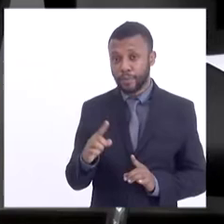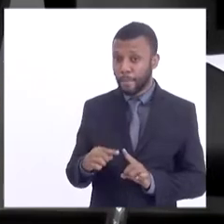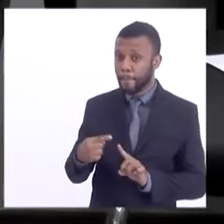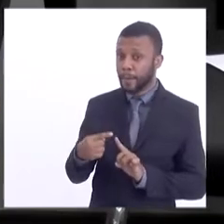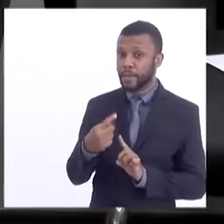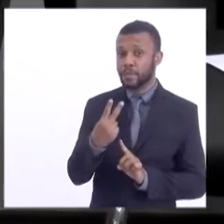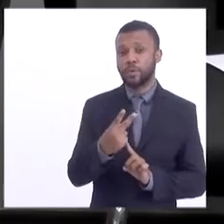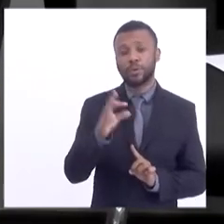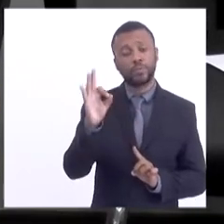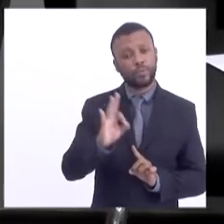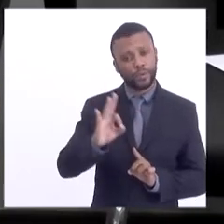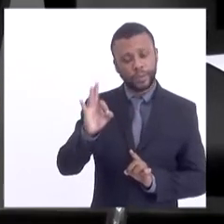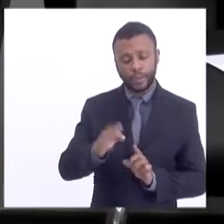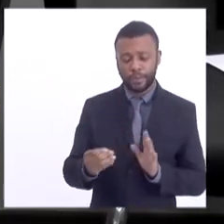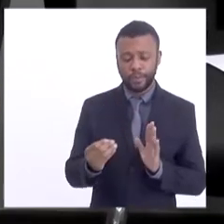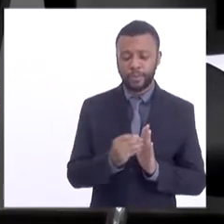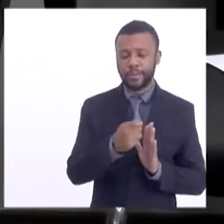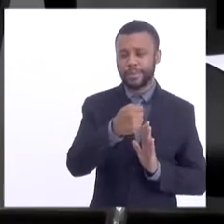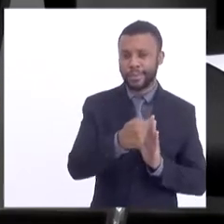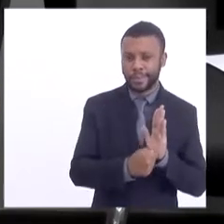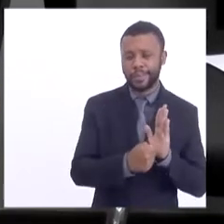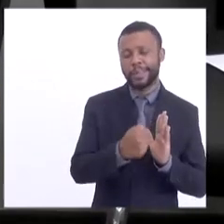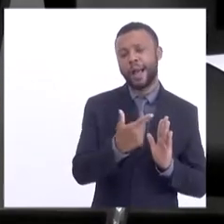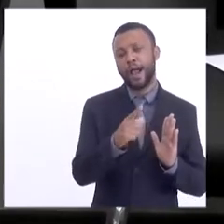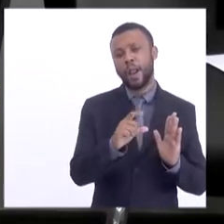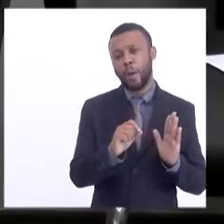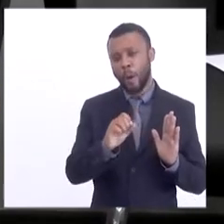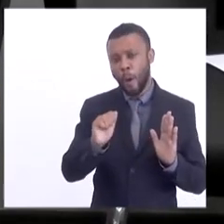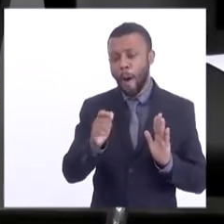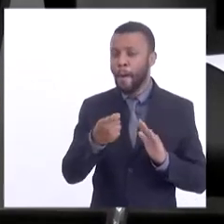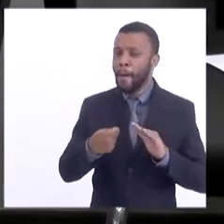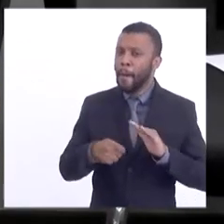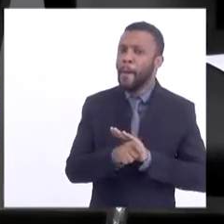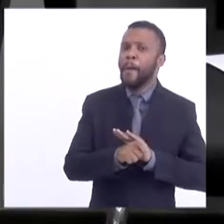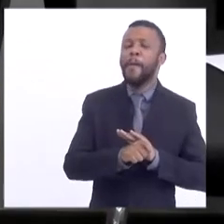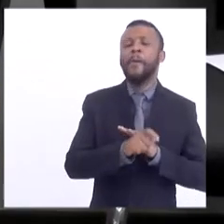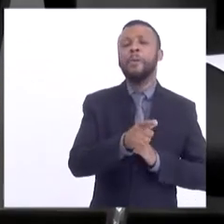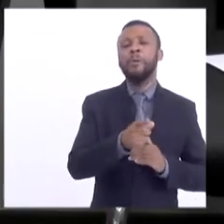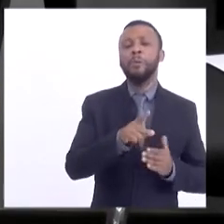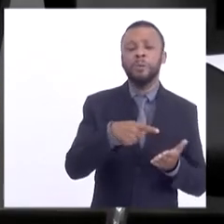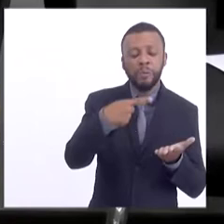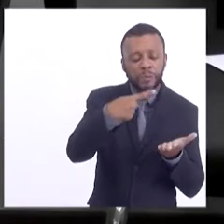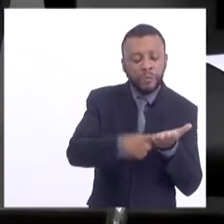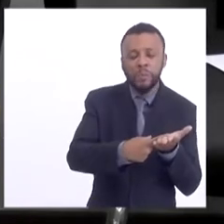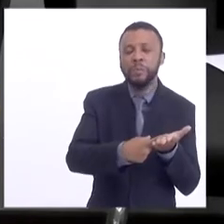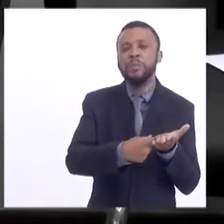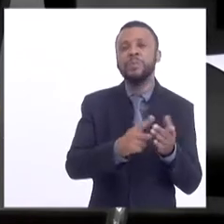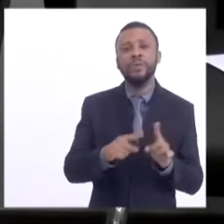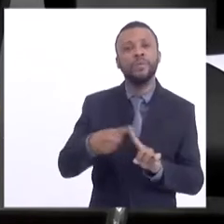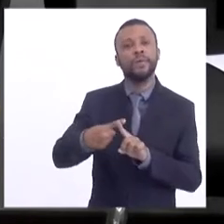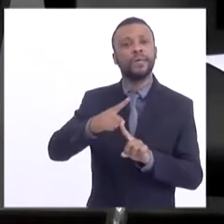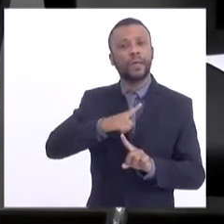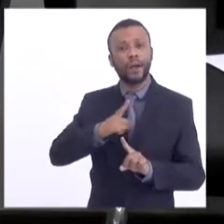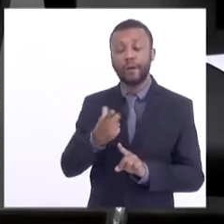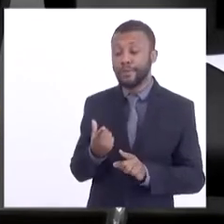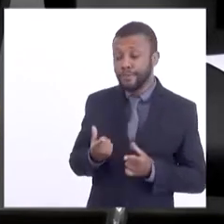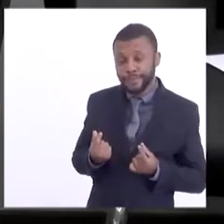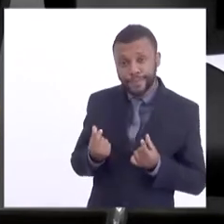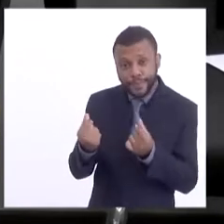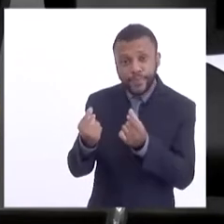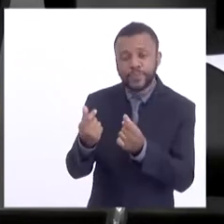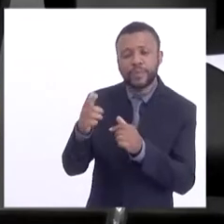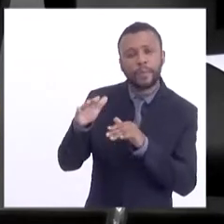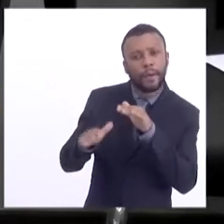na lua que estão 100 porcento alocados em despesas de investimento do pacto e ainda mais um valor de aproximadamente